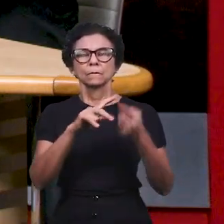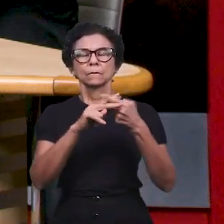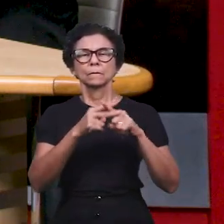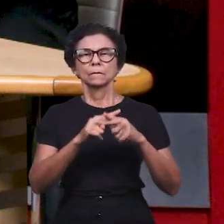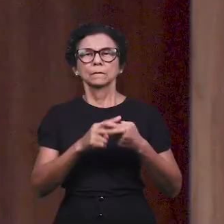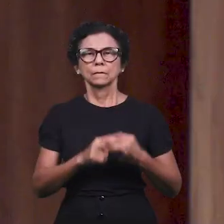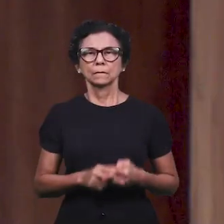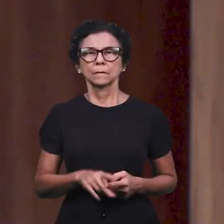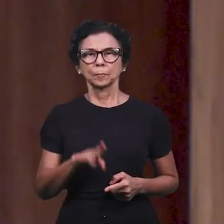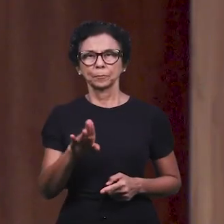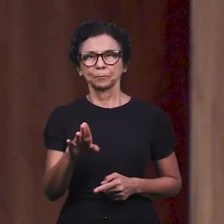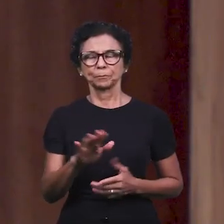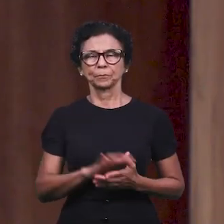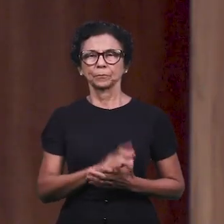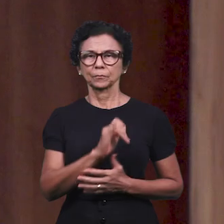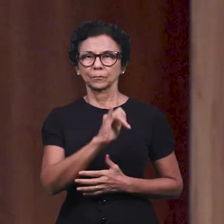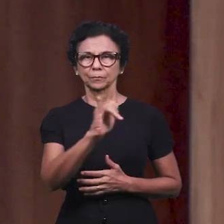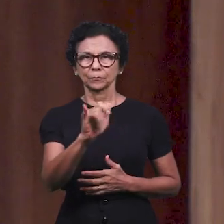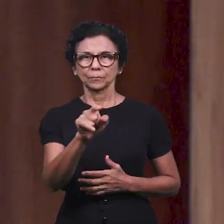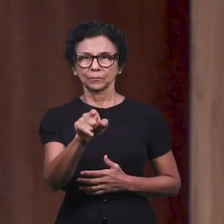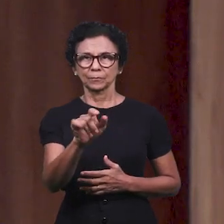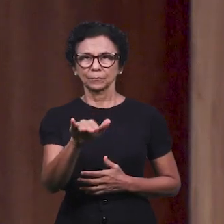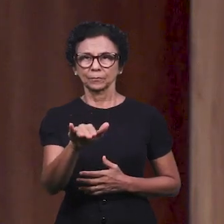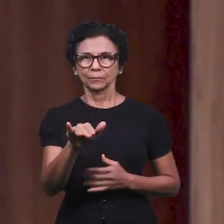fazer uma aplicação para os caçulas.